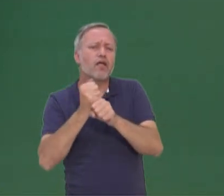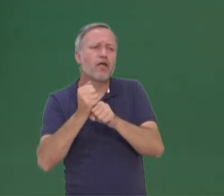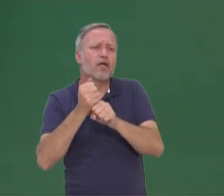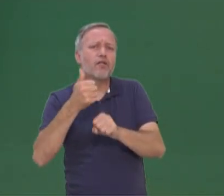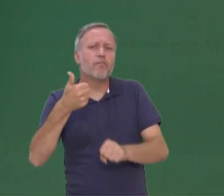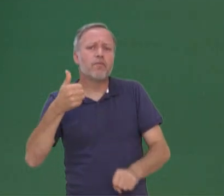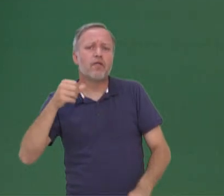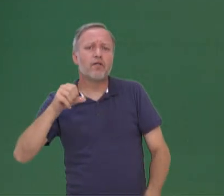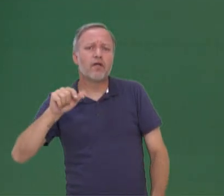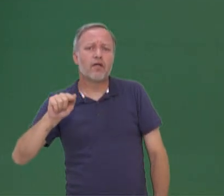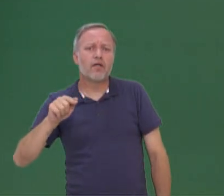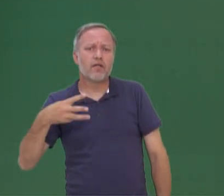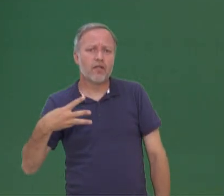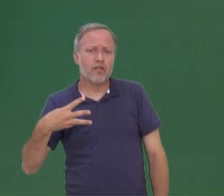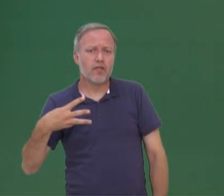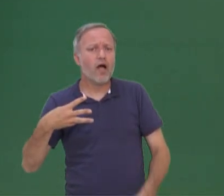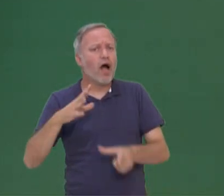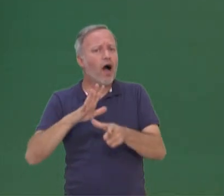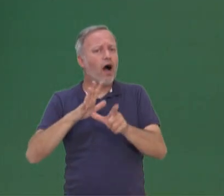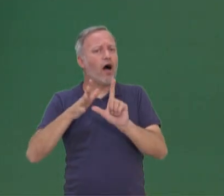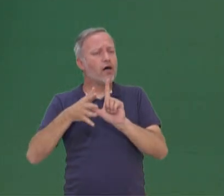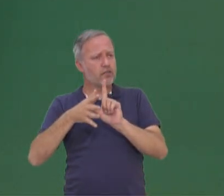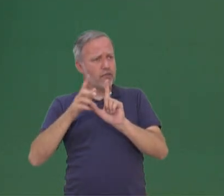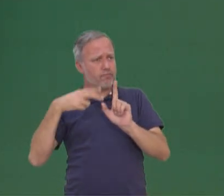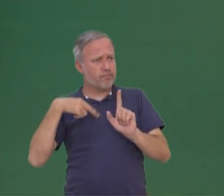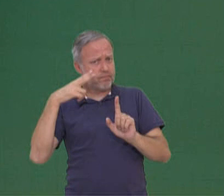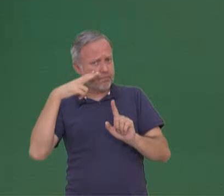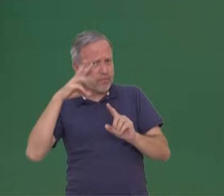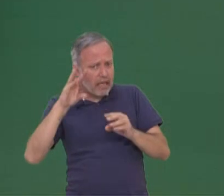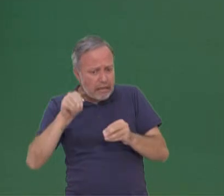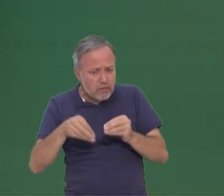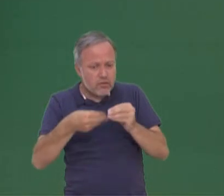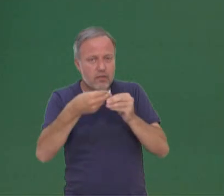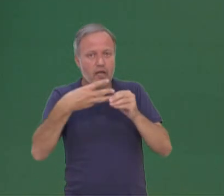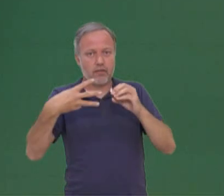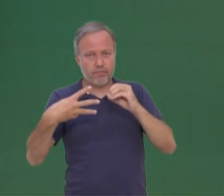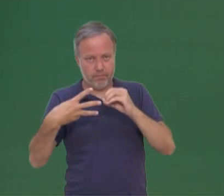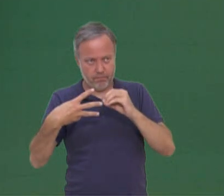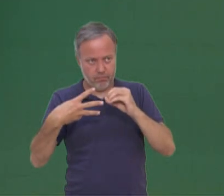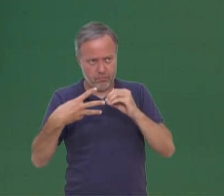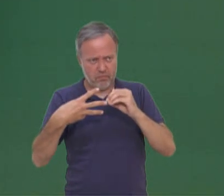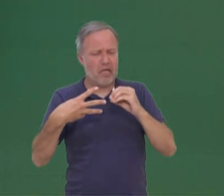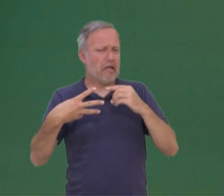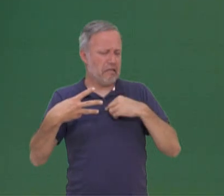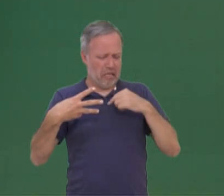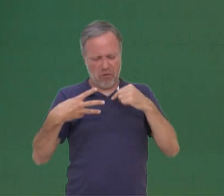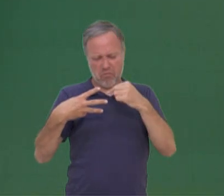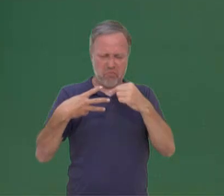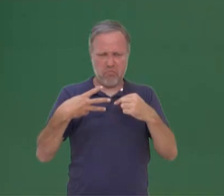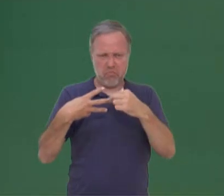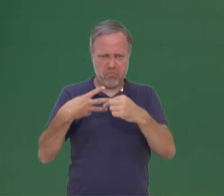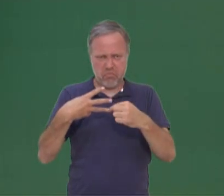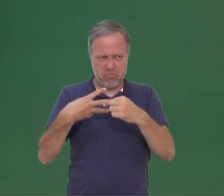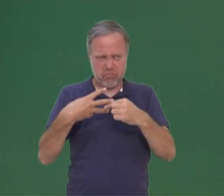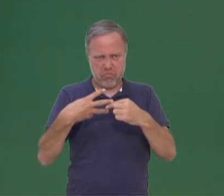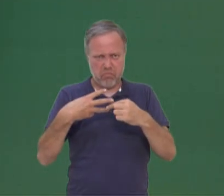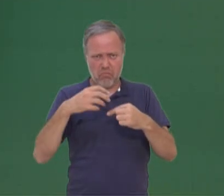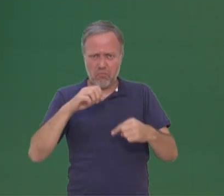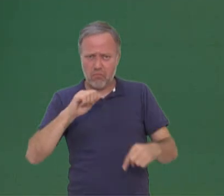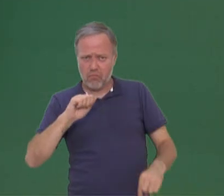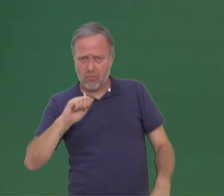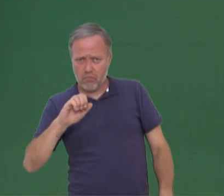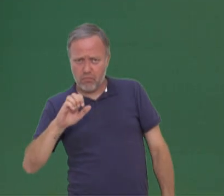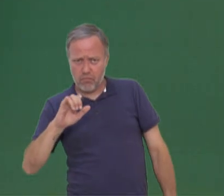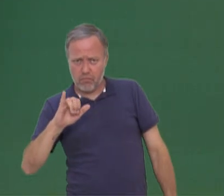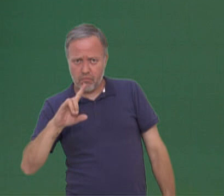do Singer e Nicholson? Sim, antes. Mas ele viu que dentro da célula sempre havia uma mancha. Essa mancha era ácida, porque